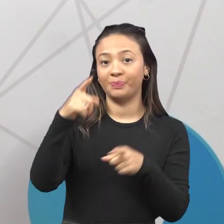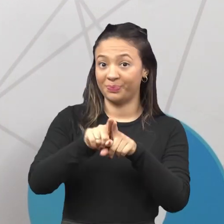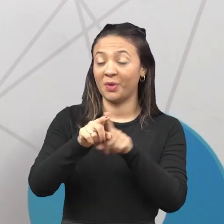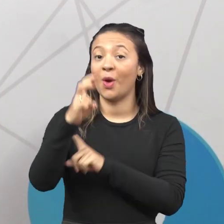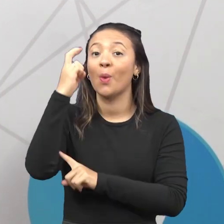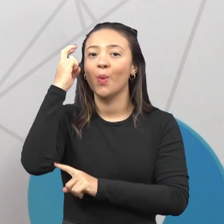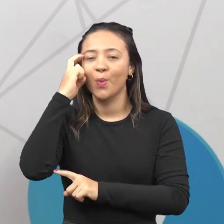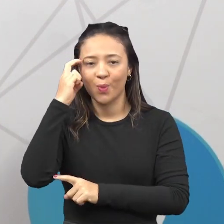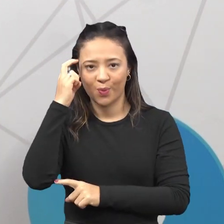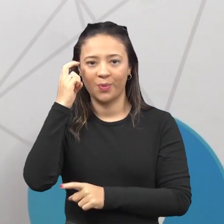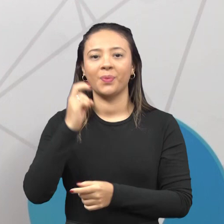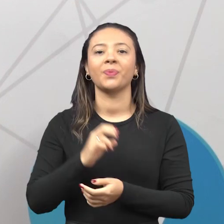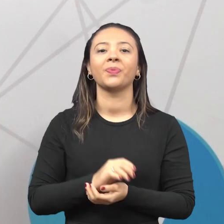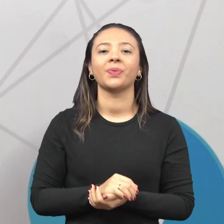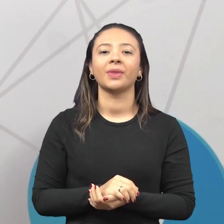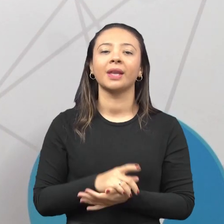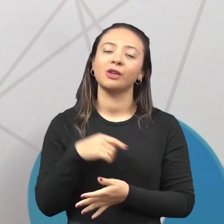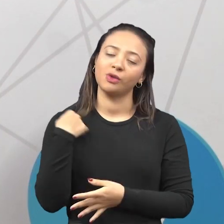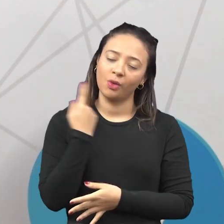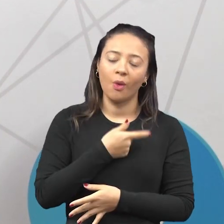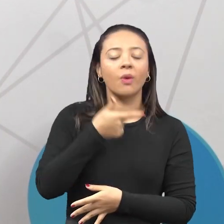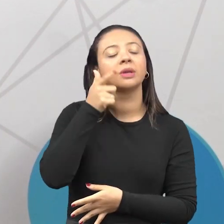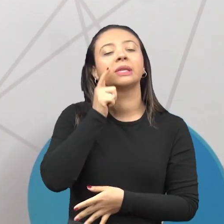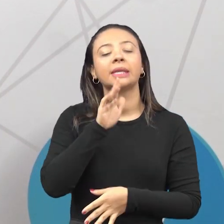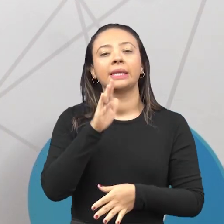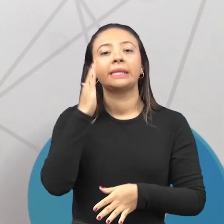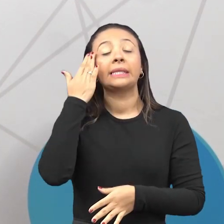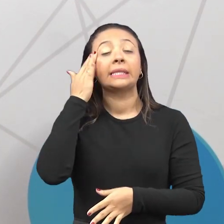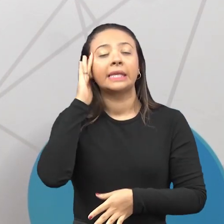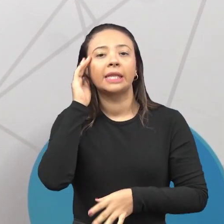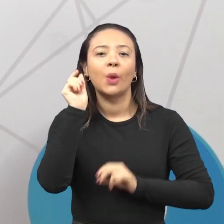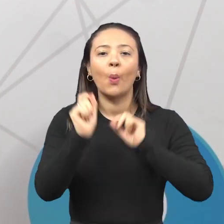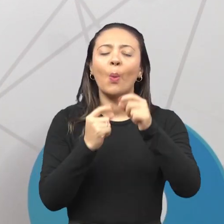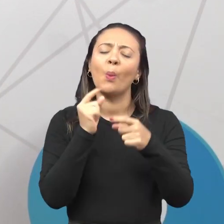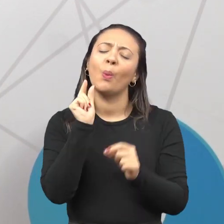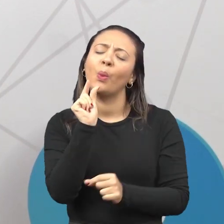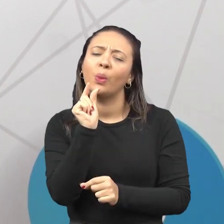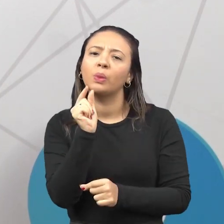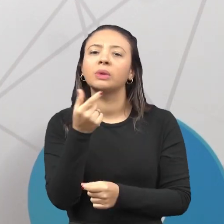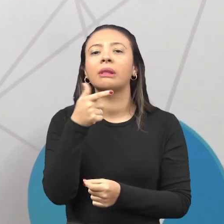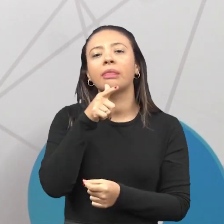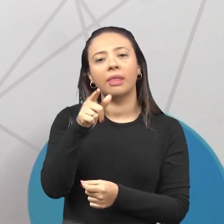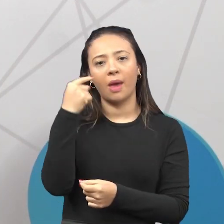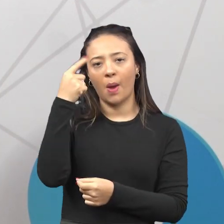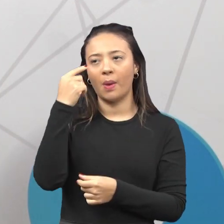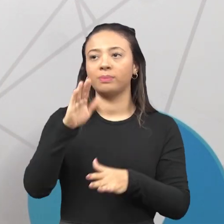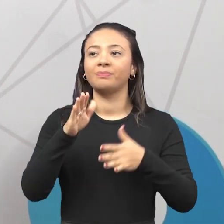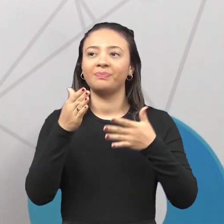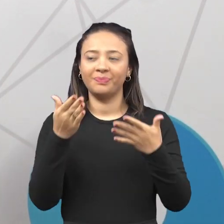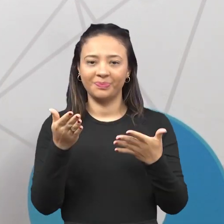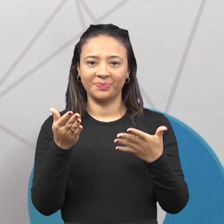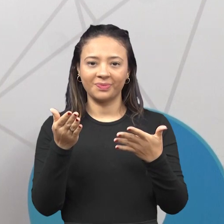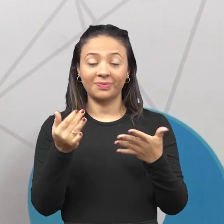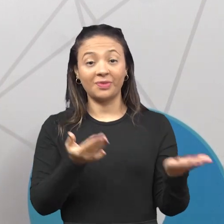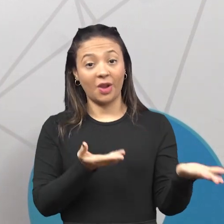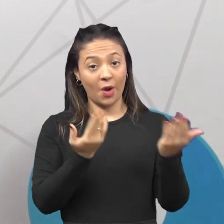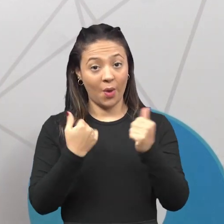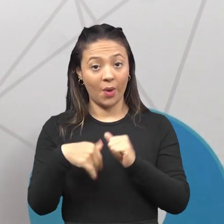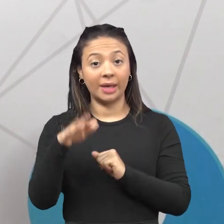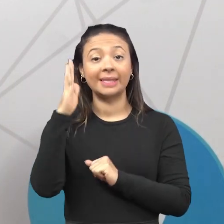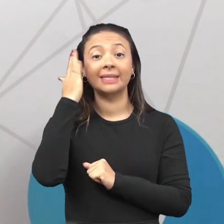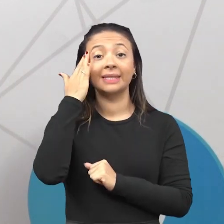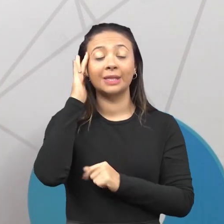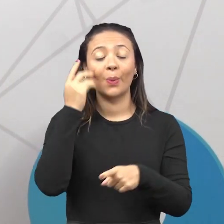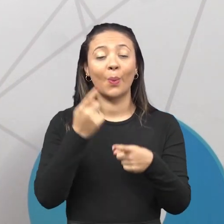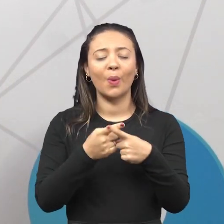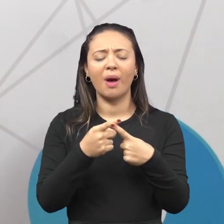que nos faz aí já nos aproximar e aprender algumas coisas relacionadas à língua espanhola, certo? Então, vamos entender por